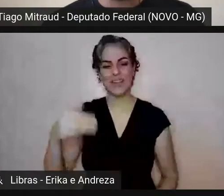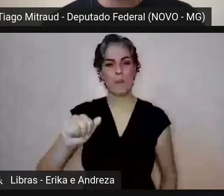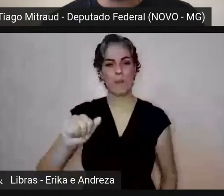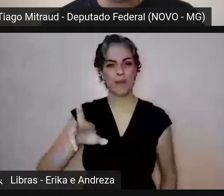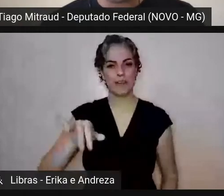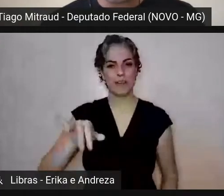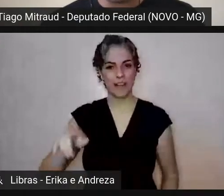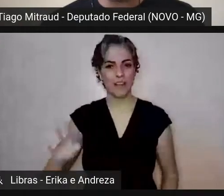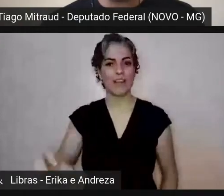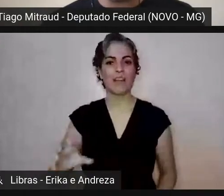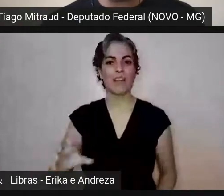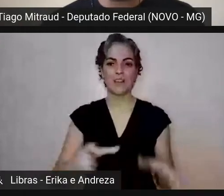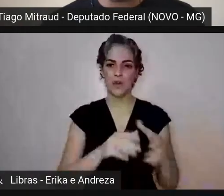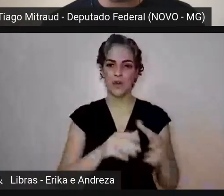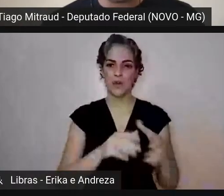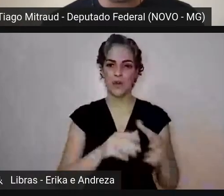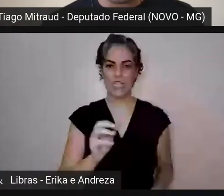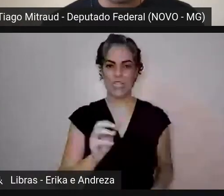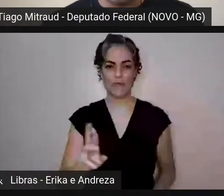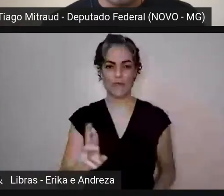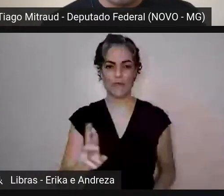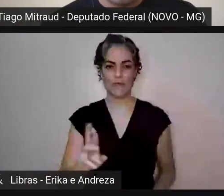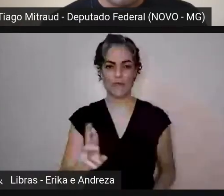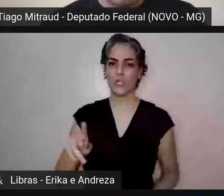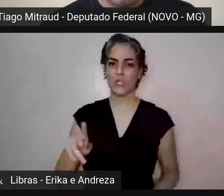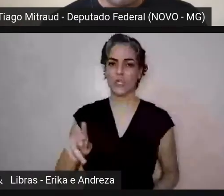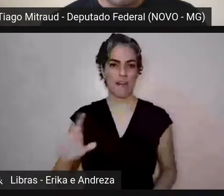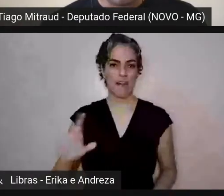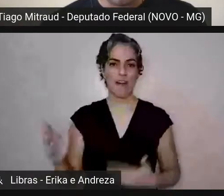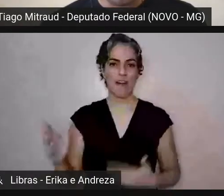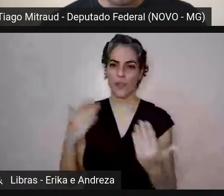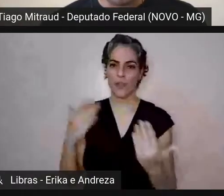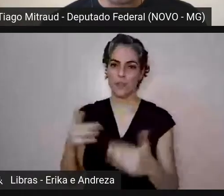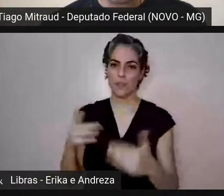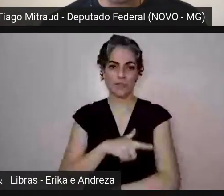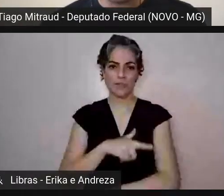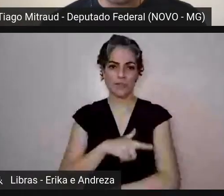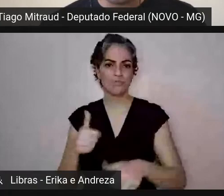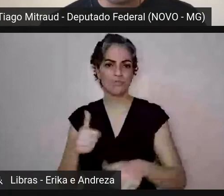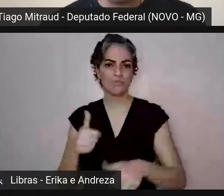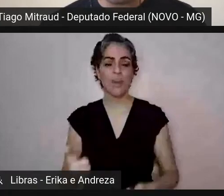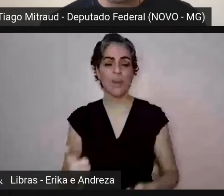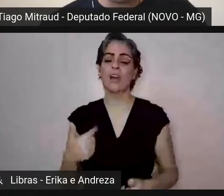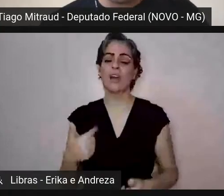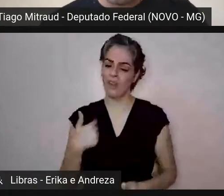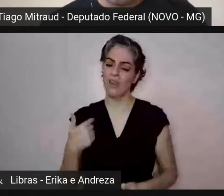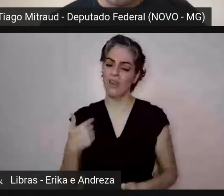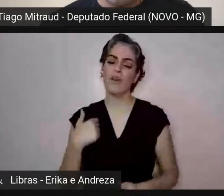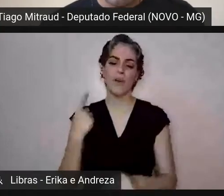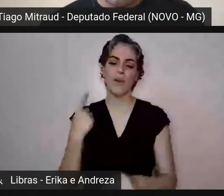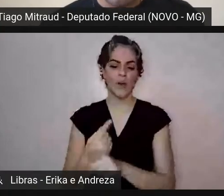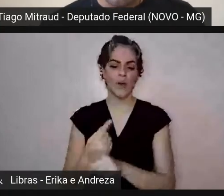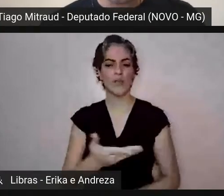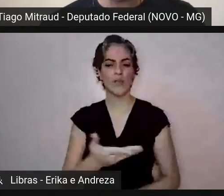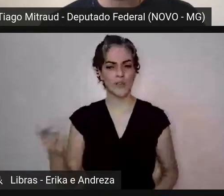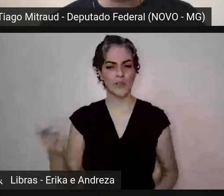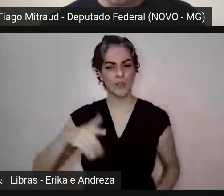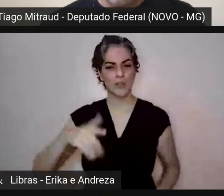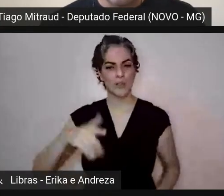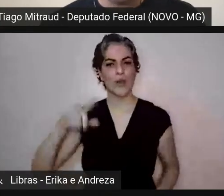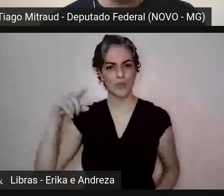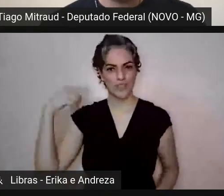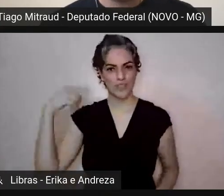e Sefor, pelo convite, professor Israel, pelo debate sempre cordial. E conto com vocês em uma